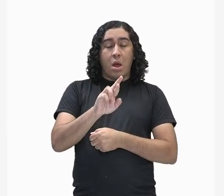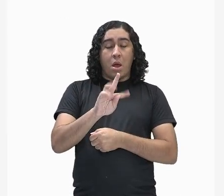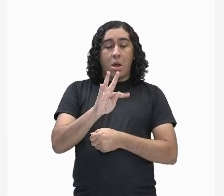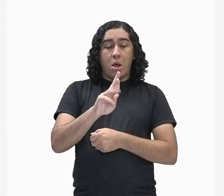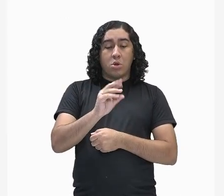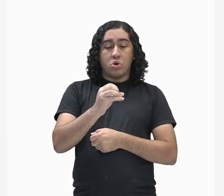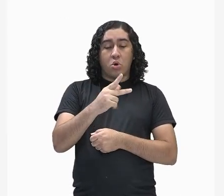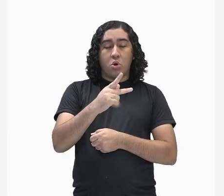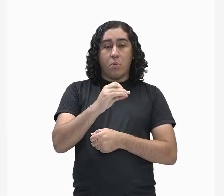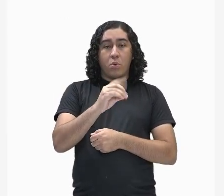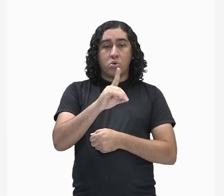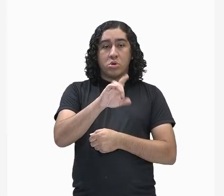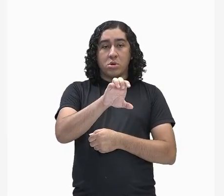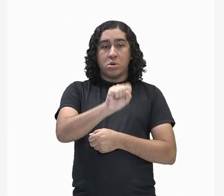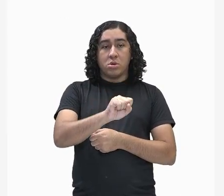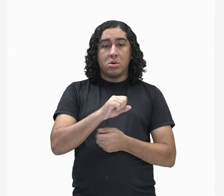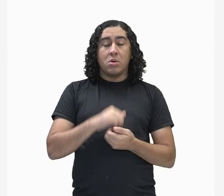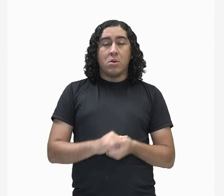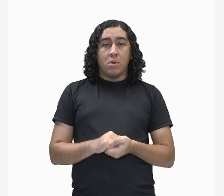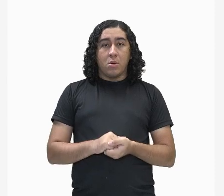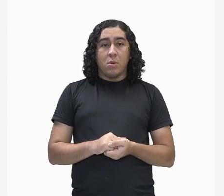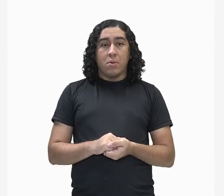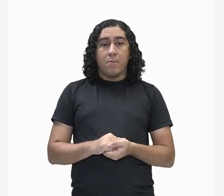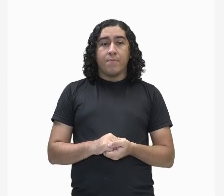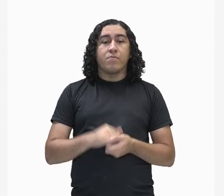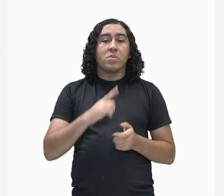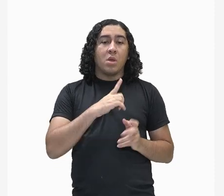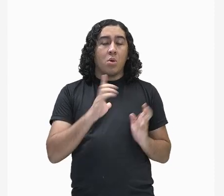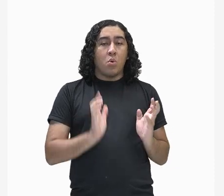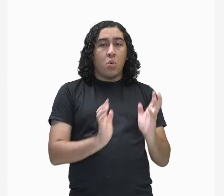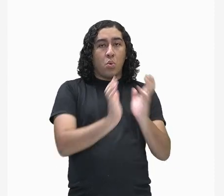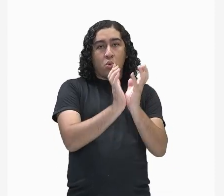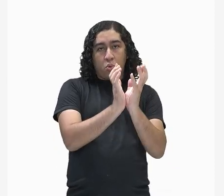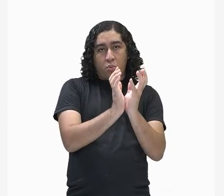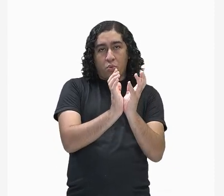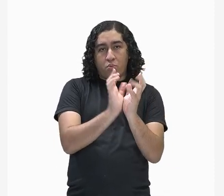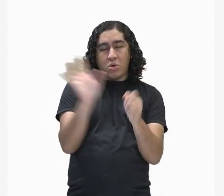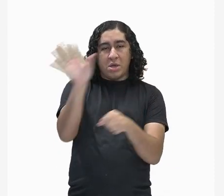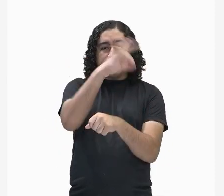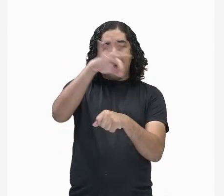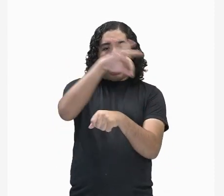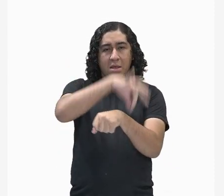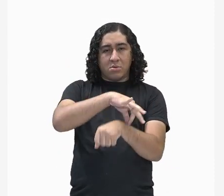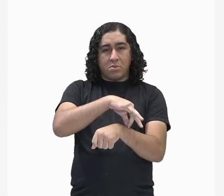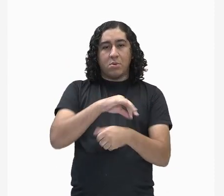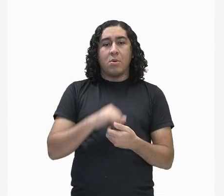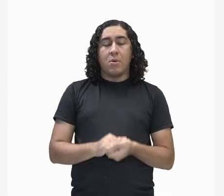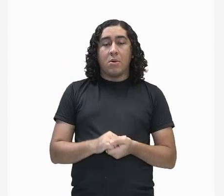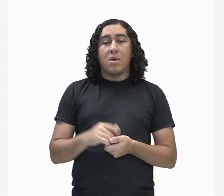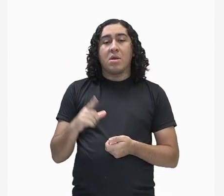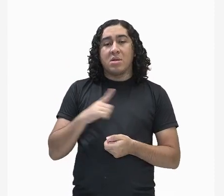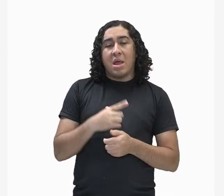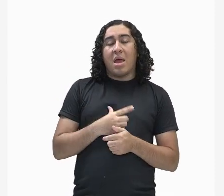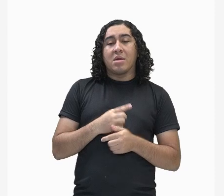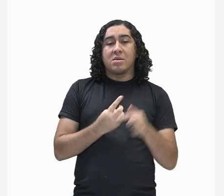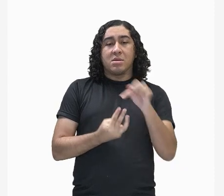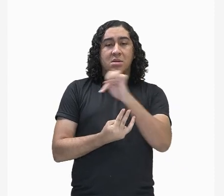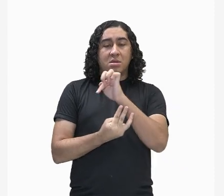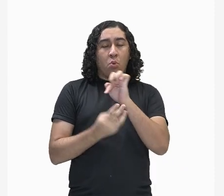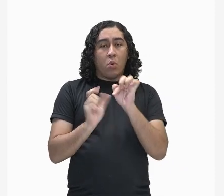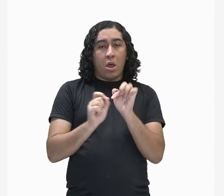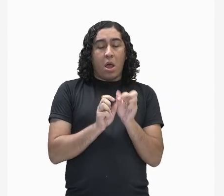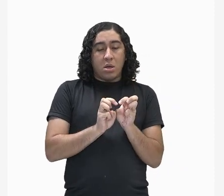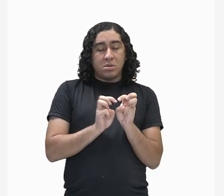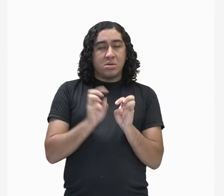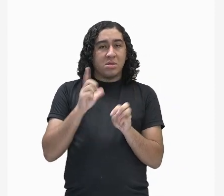nos artrópodes a gente consegue observar o grupo dos insetos, né? Os insetos são aqueles que apresentam 3 pares de pernas,